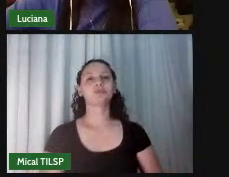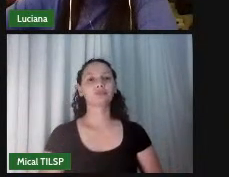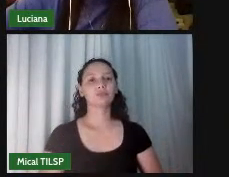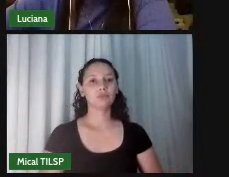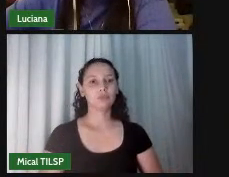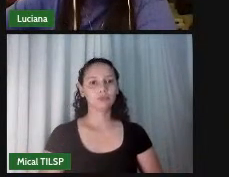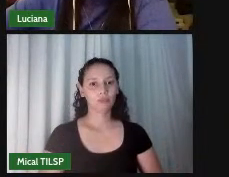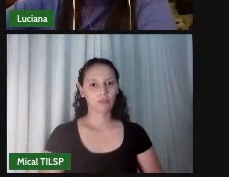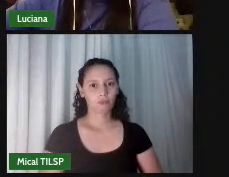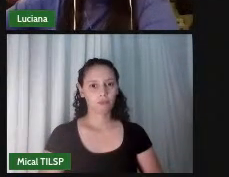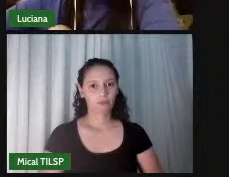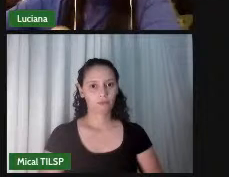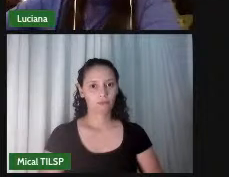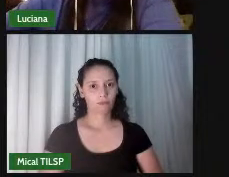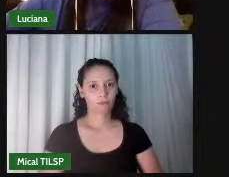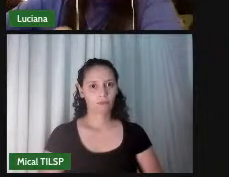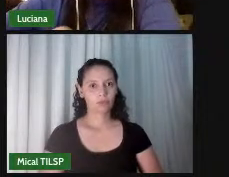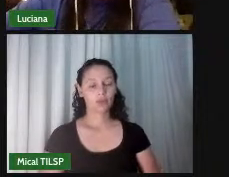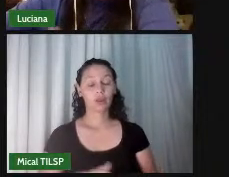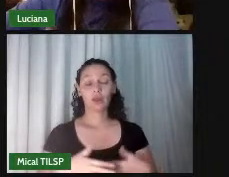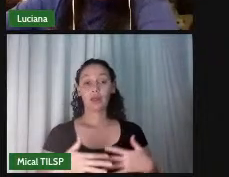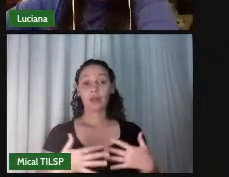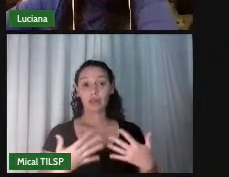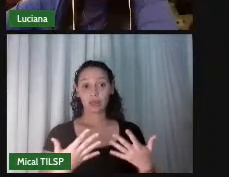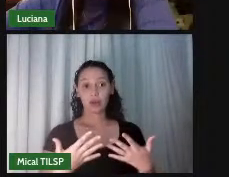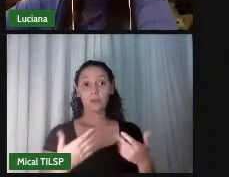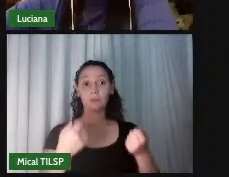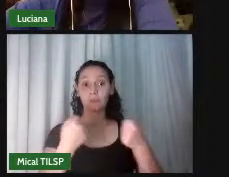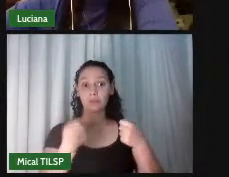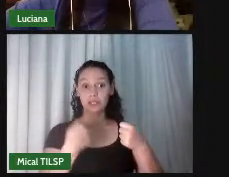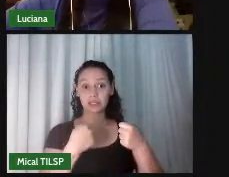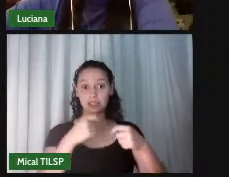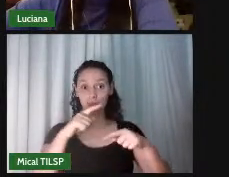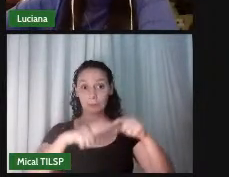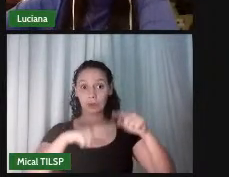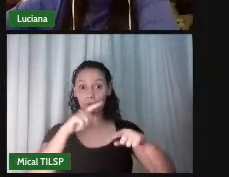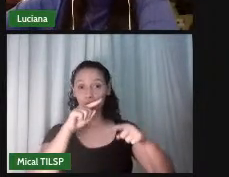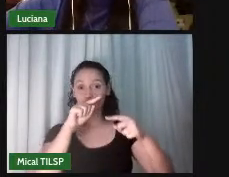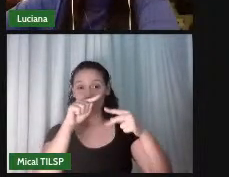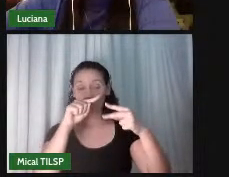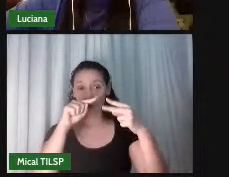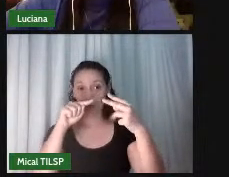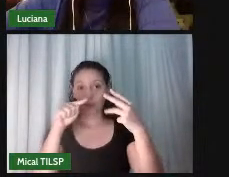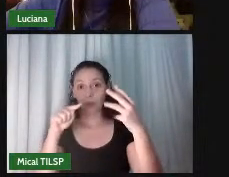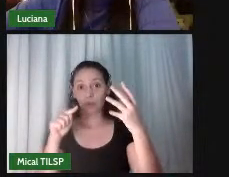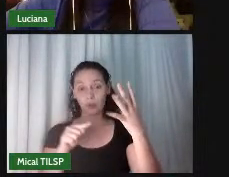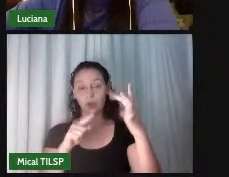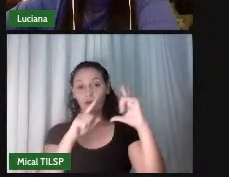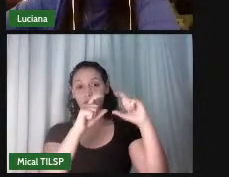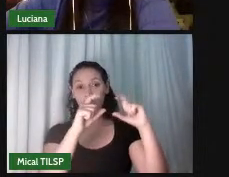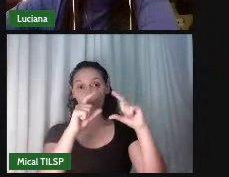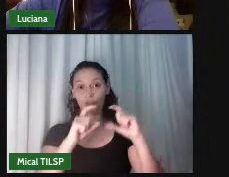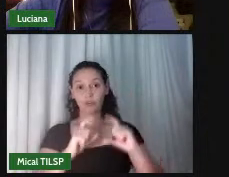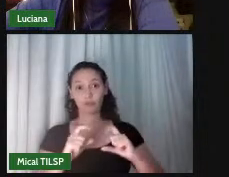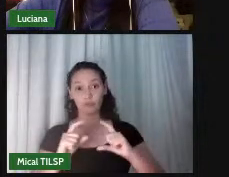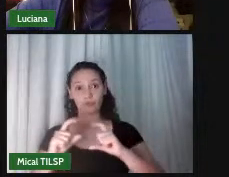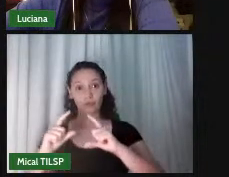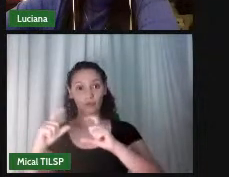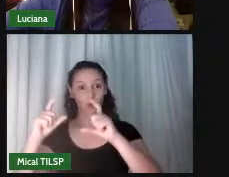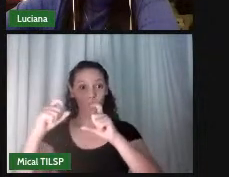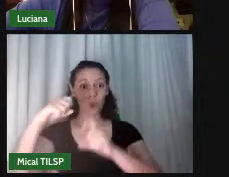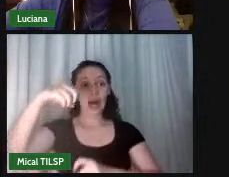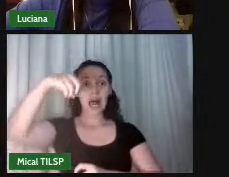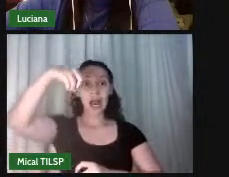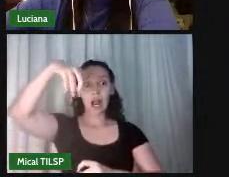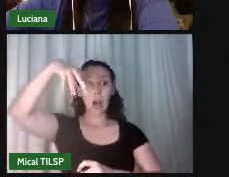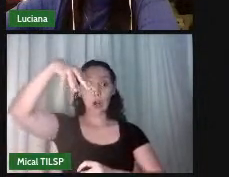para a gente fazer a identificação humana, a gente precisa desses materiais, tá, e a luz fluorescente, ela fica bem mais